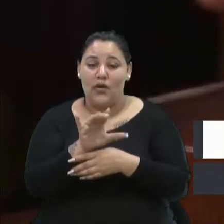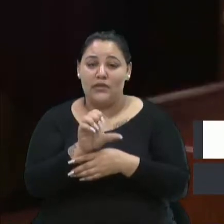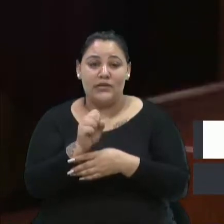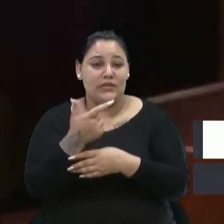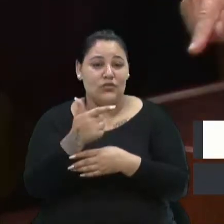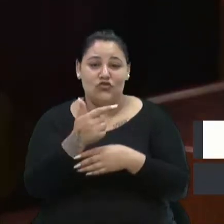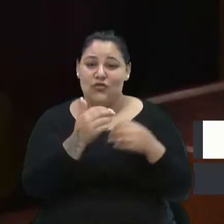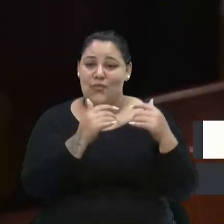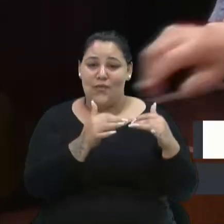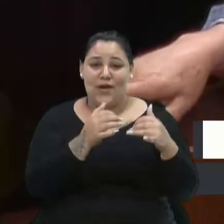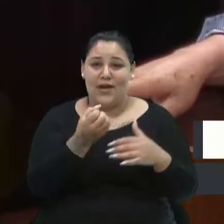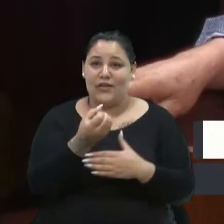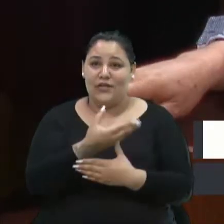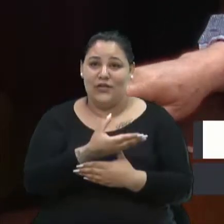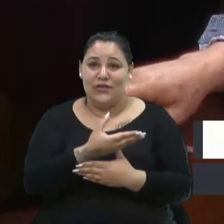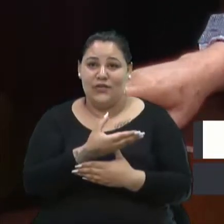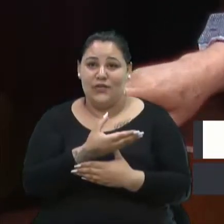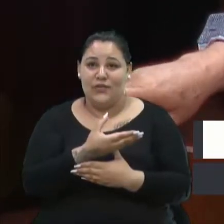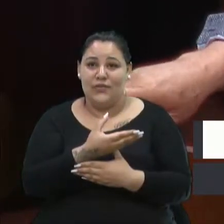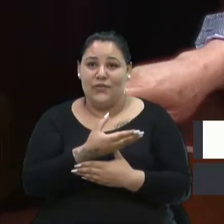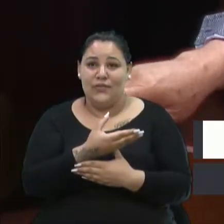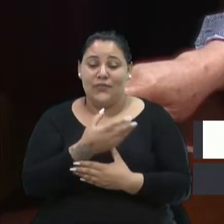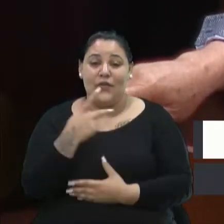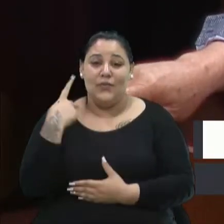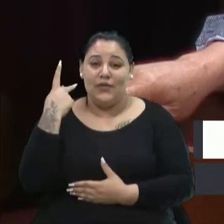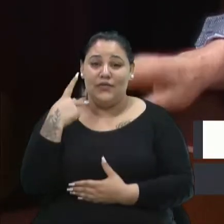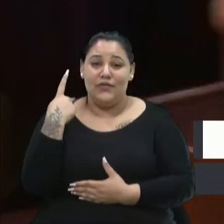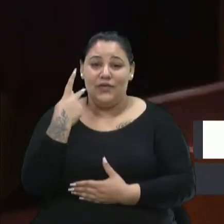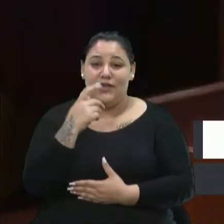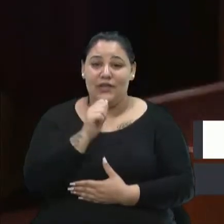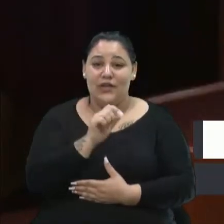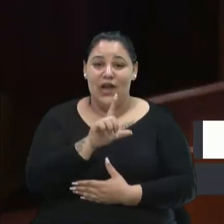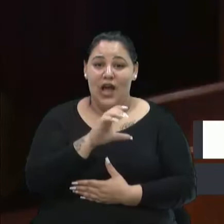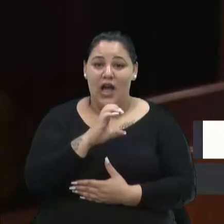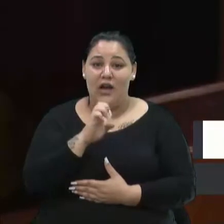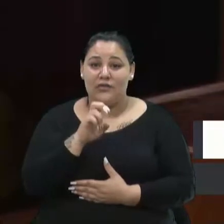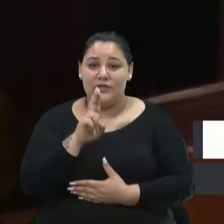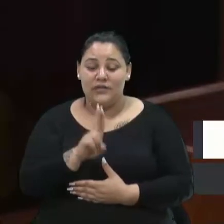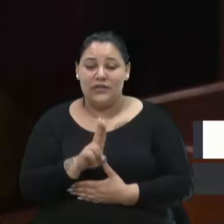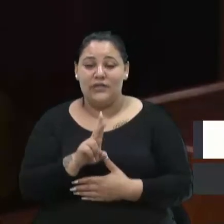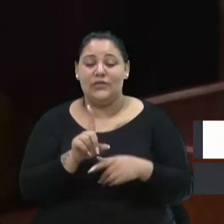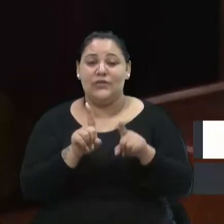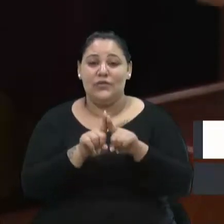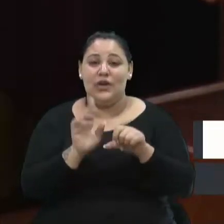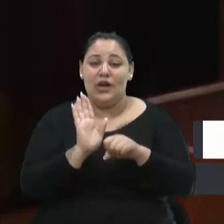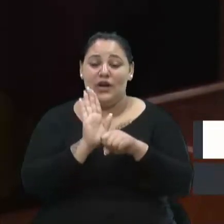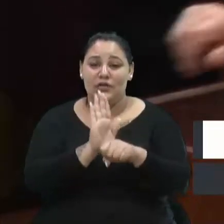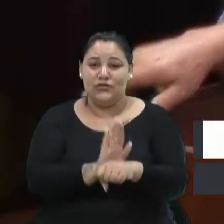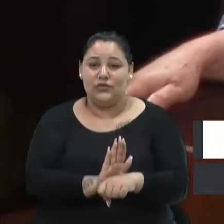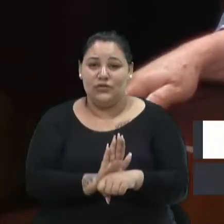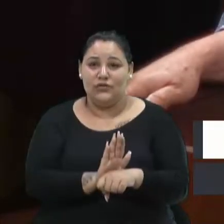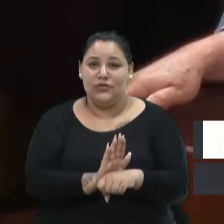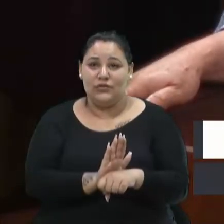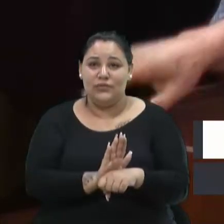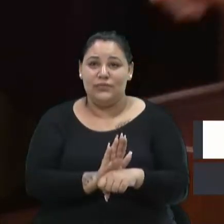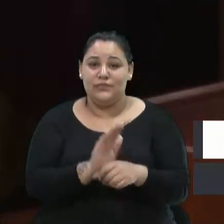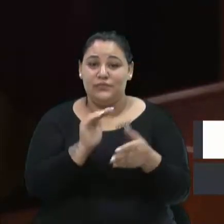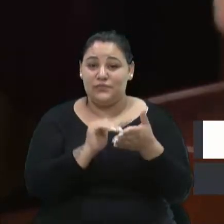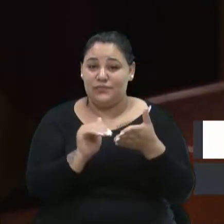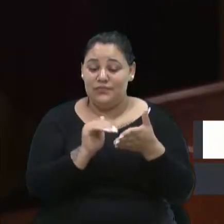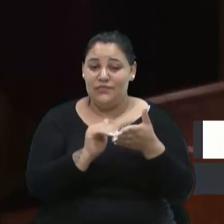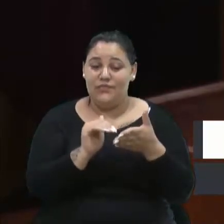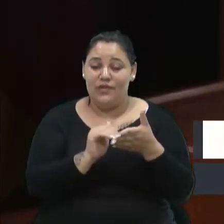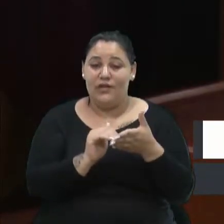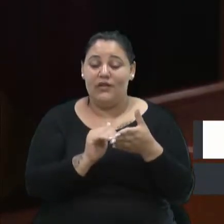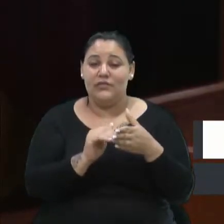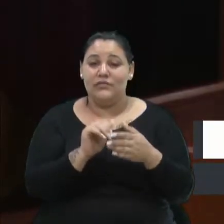O prefeito Alceu colocou lá uma patrola nova. O prefeito Adiló, então secretário, mesmo aos 48 do segundo tempo, em